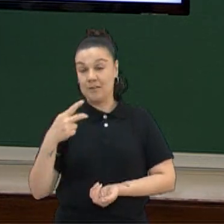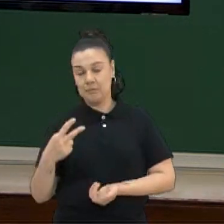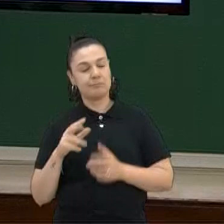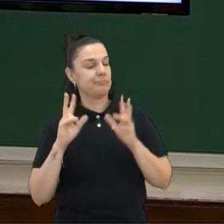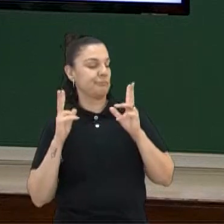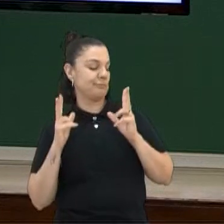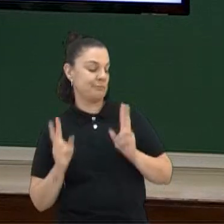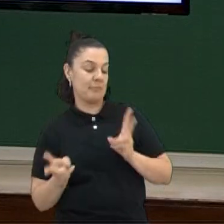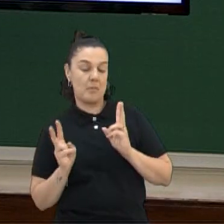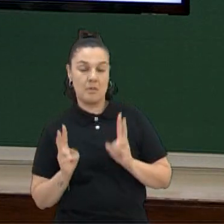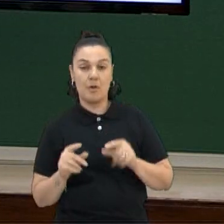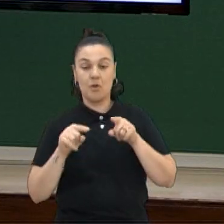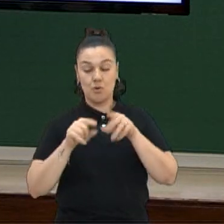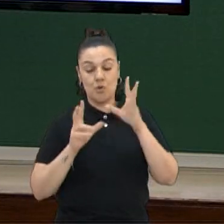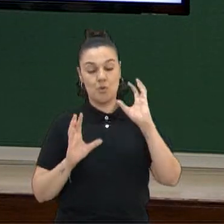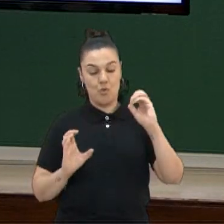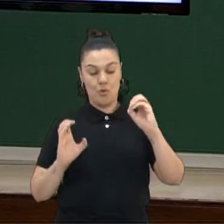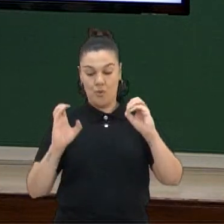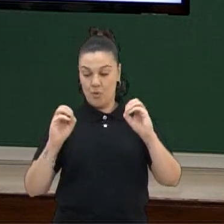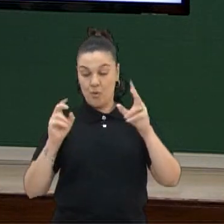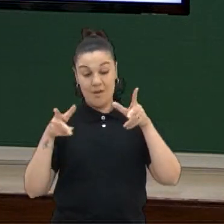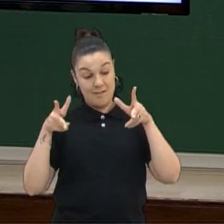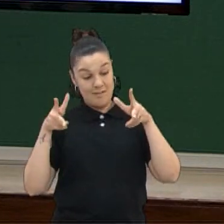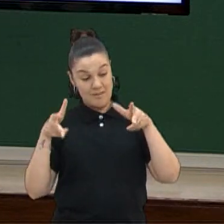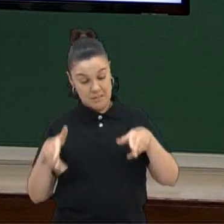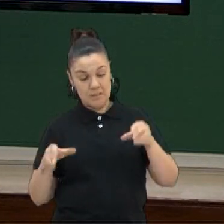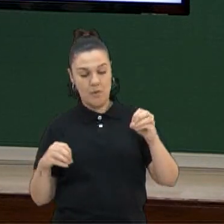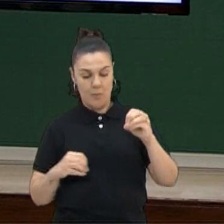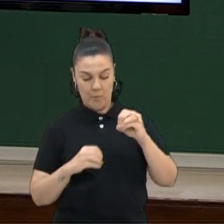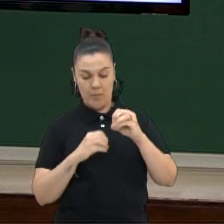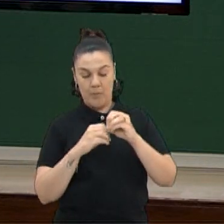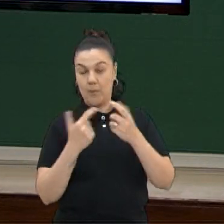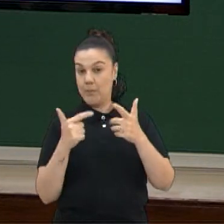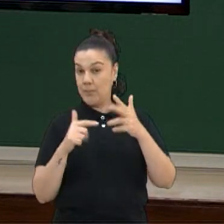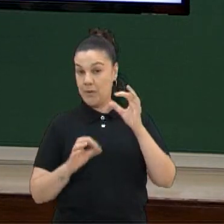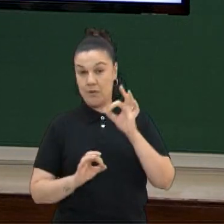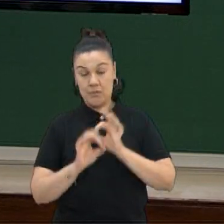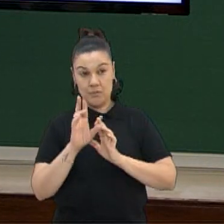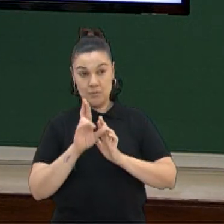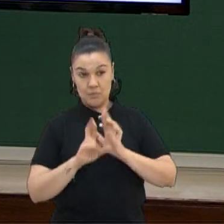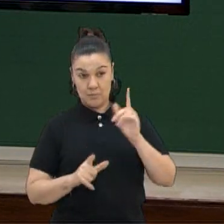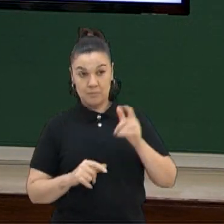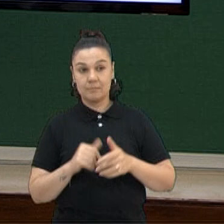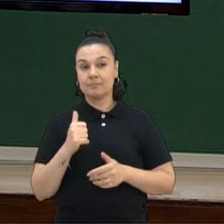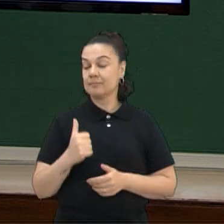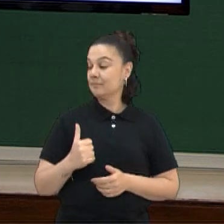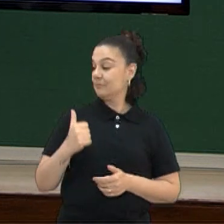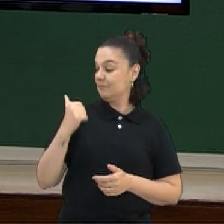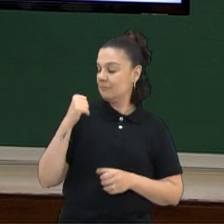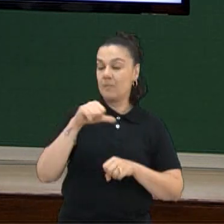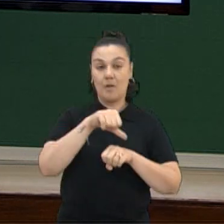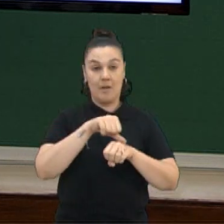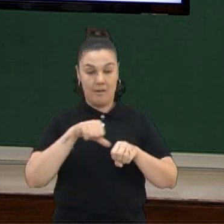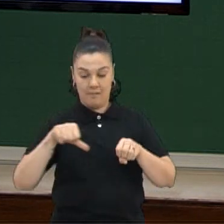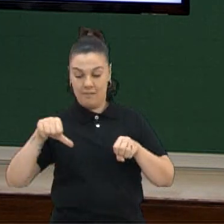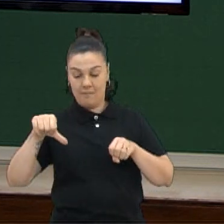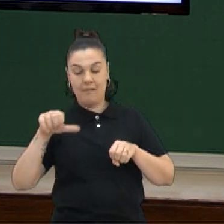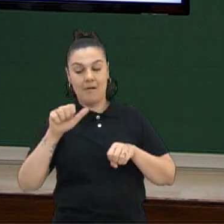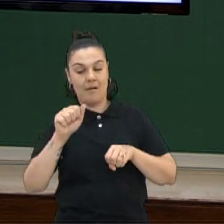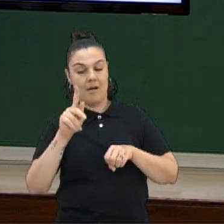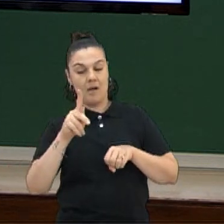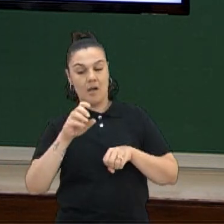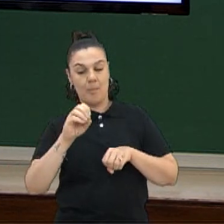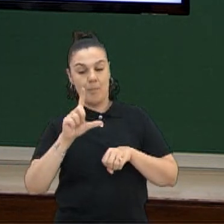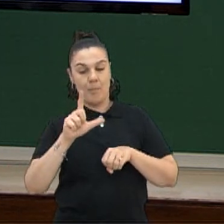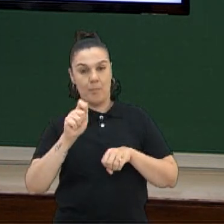da letra A. São 2 átomos, só que do mesmo elemento. Não existe diferença de eletronegatividade. Essa